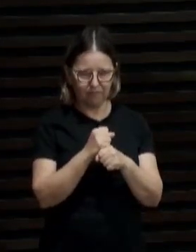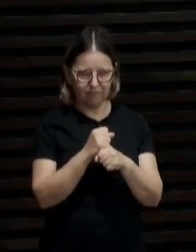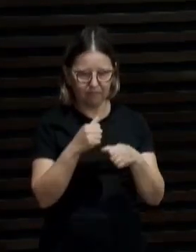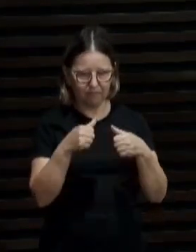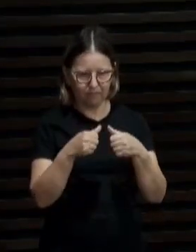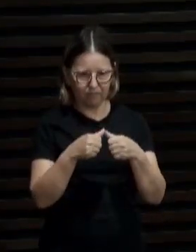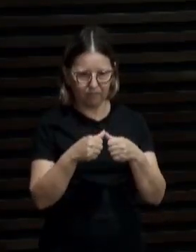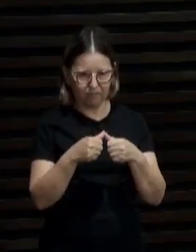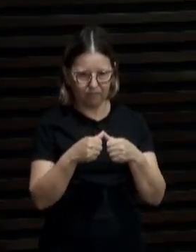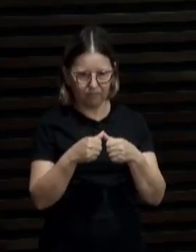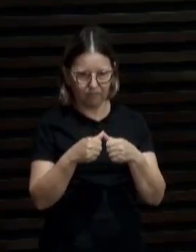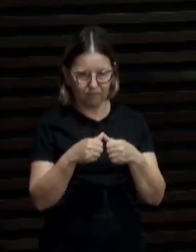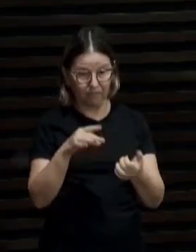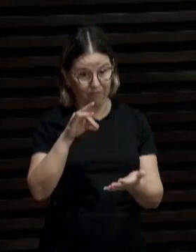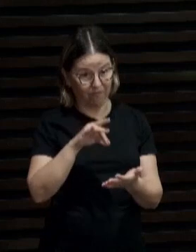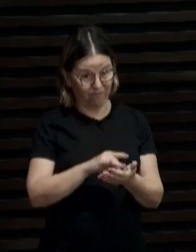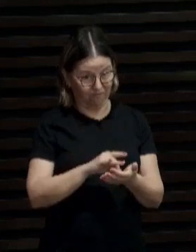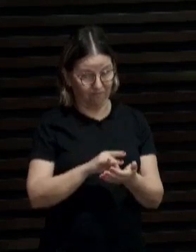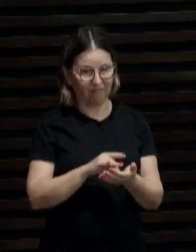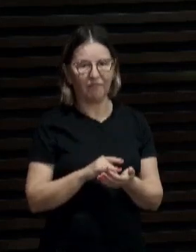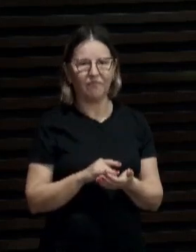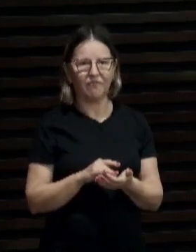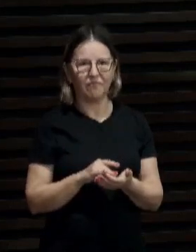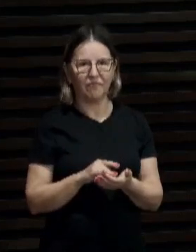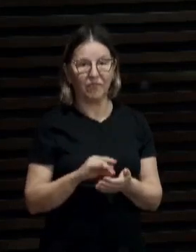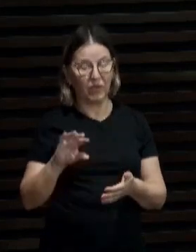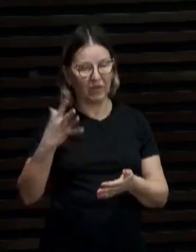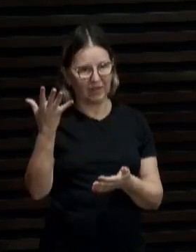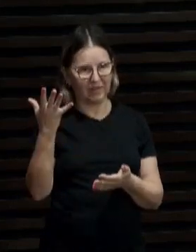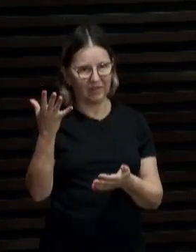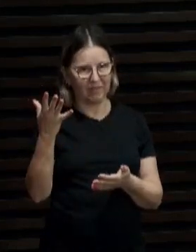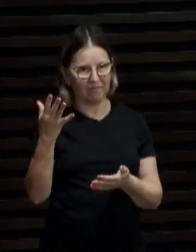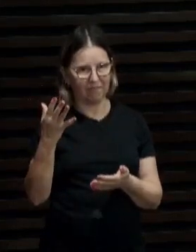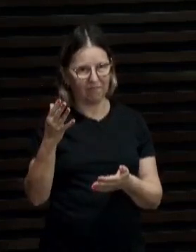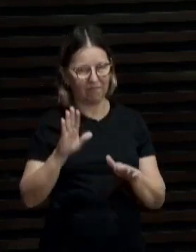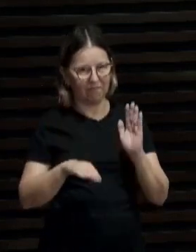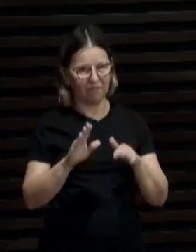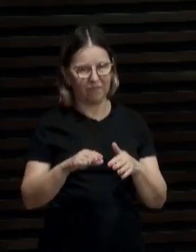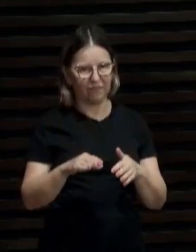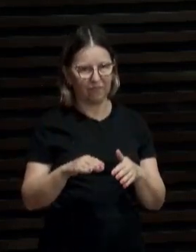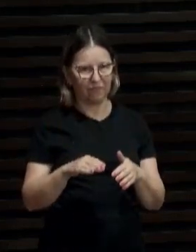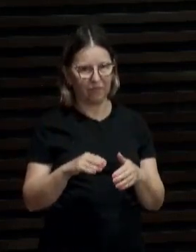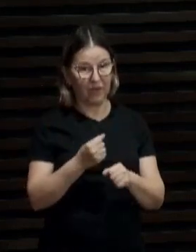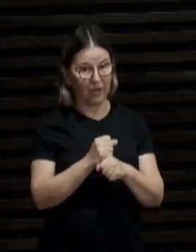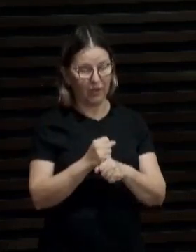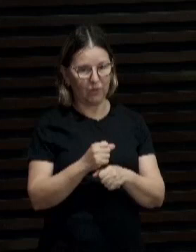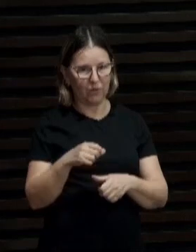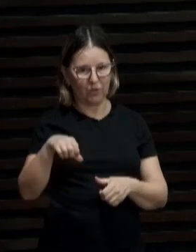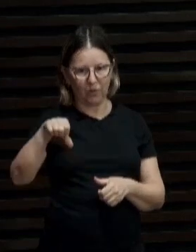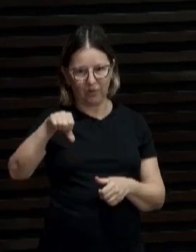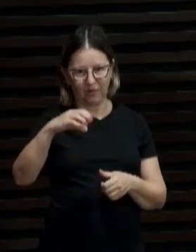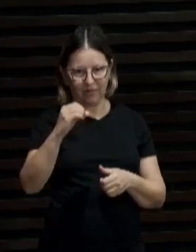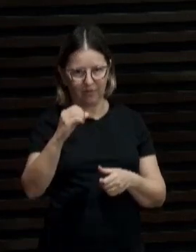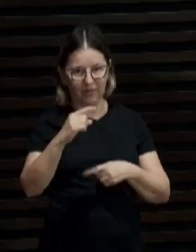esses fatos, narrados, eles se passaram, é aproximadamente o ano 90 depois de Cristo. O